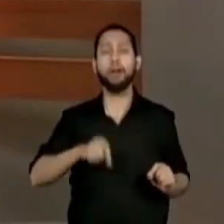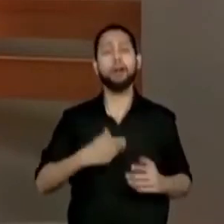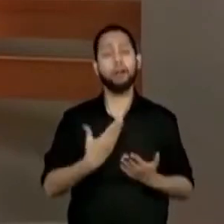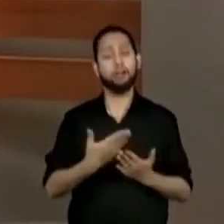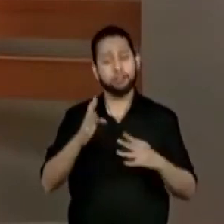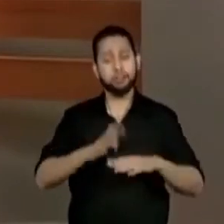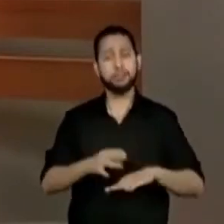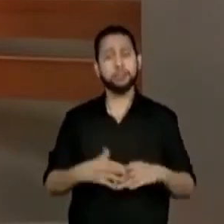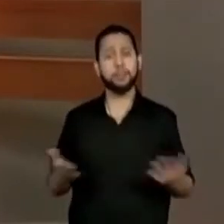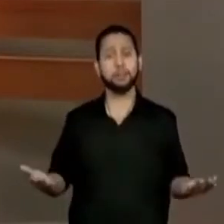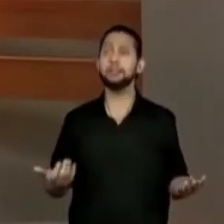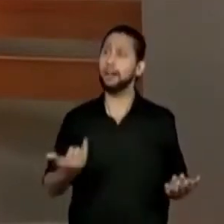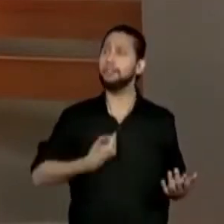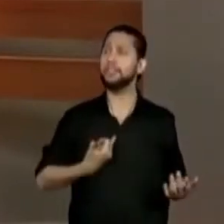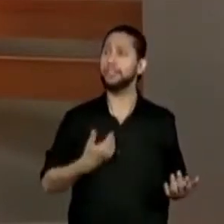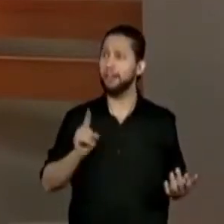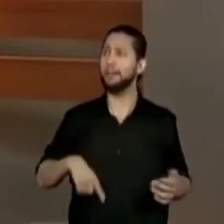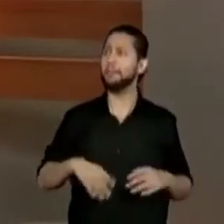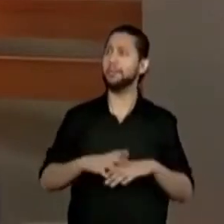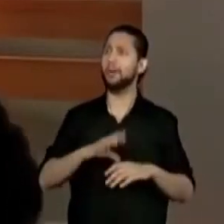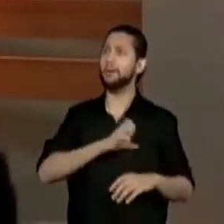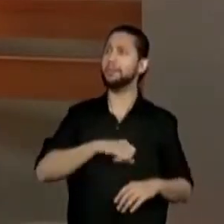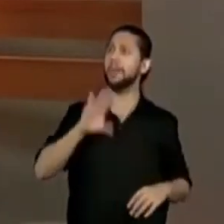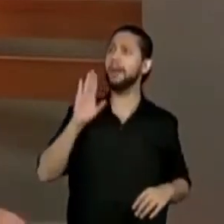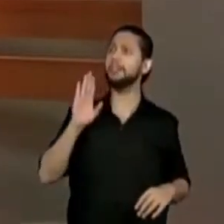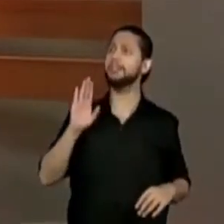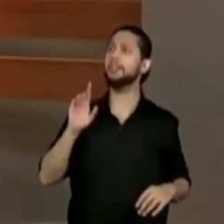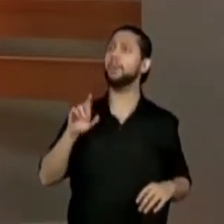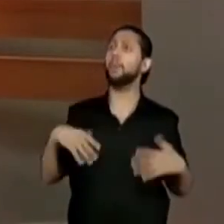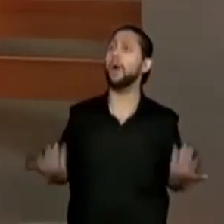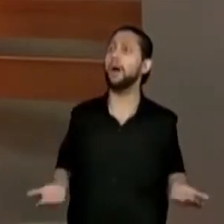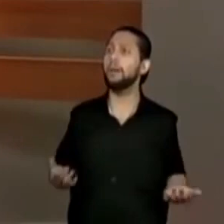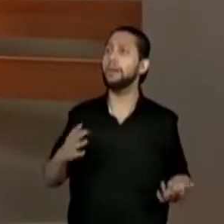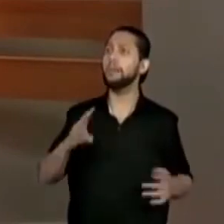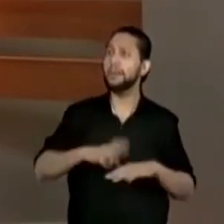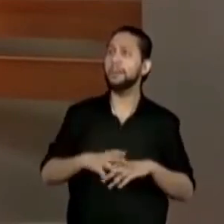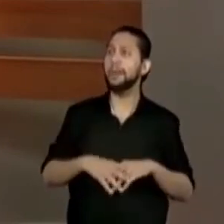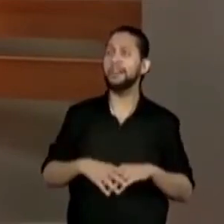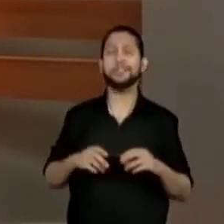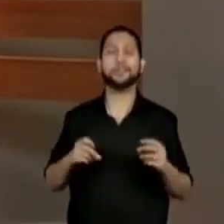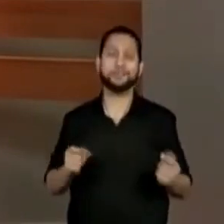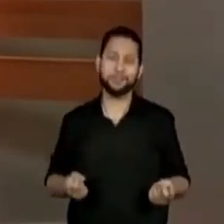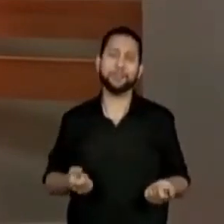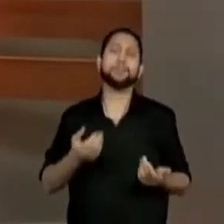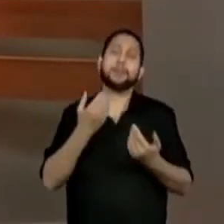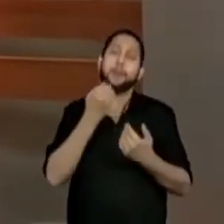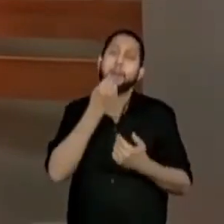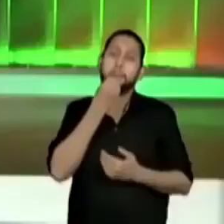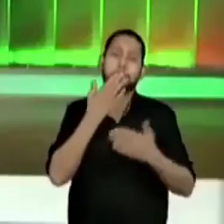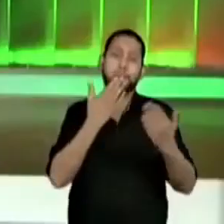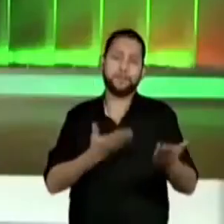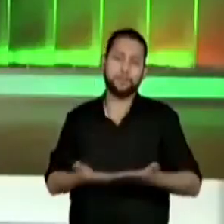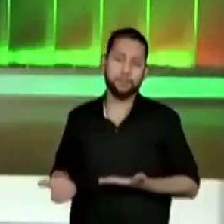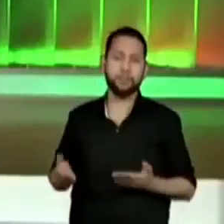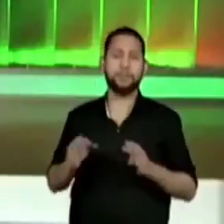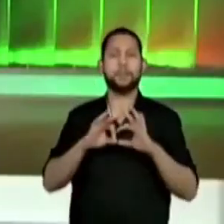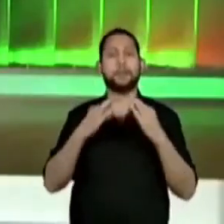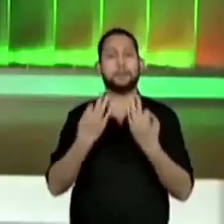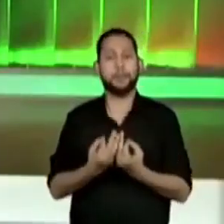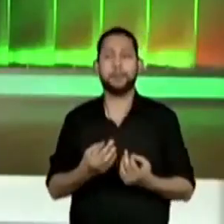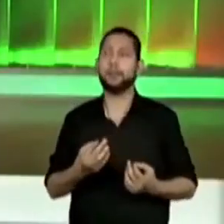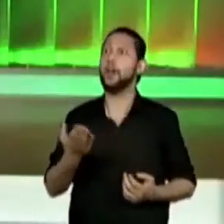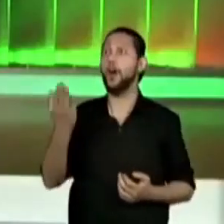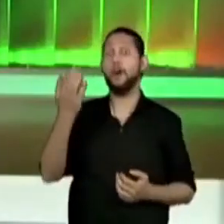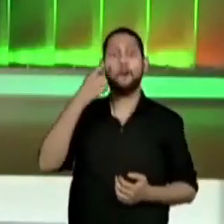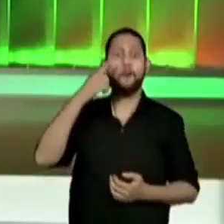é por favor hein certo pessoal vamos lá eu quero dar então né novamente as boas-vindas aos pais e aos professores que já estão